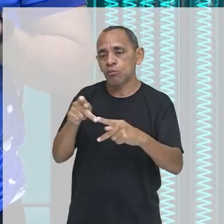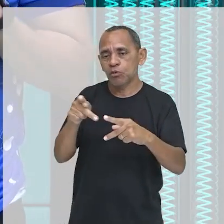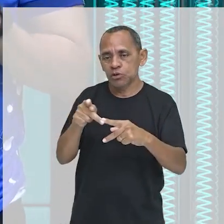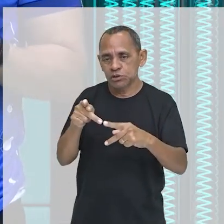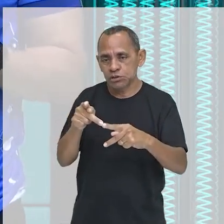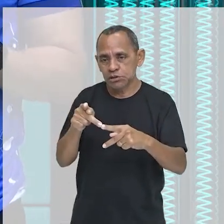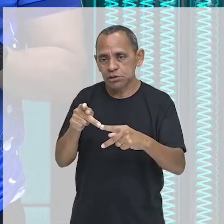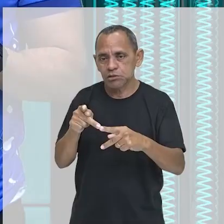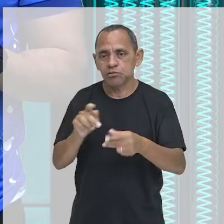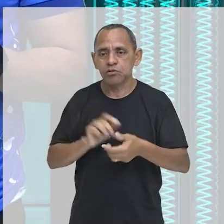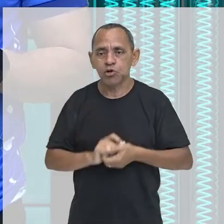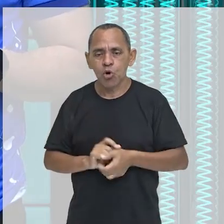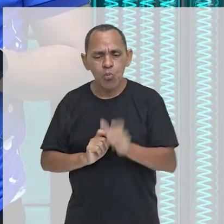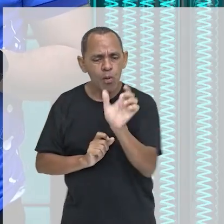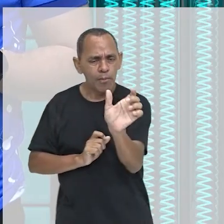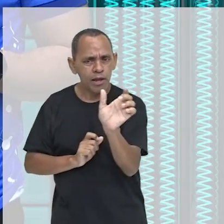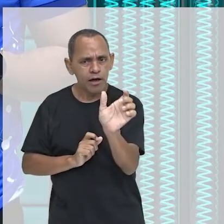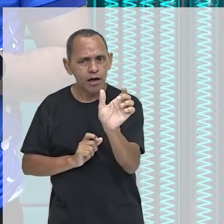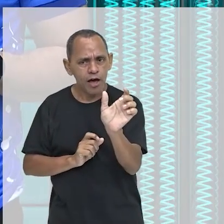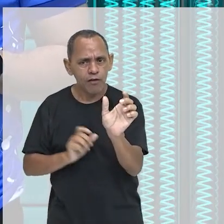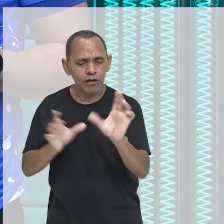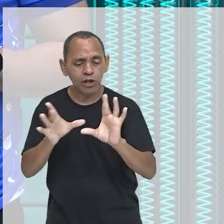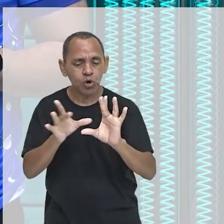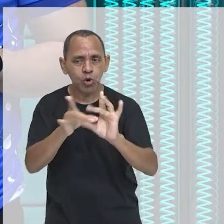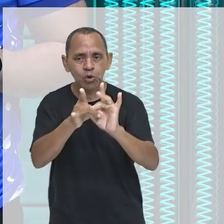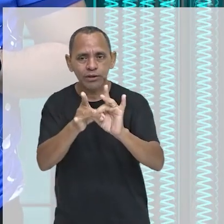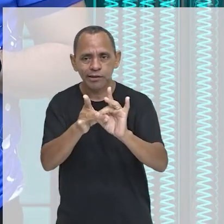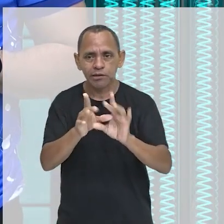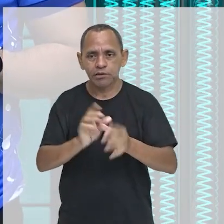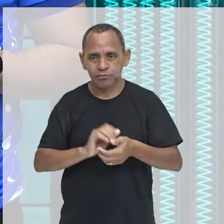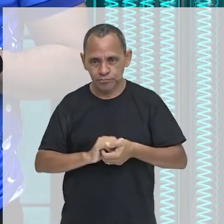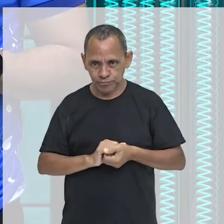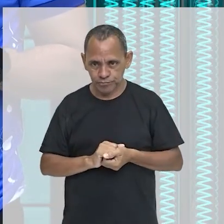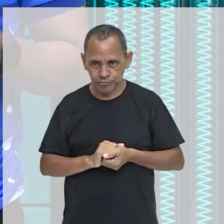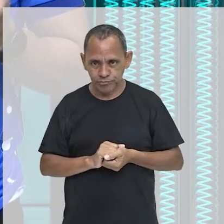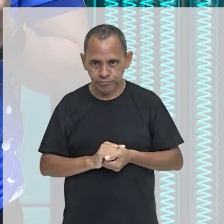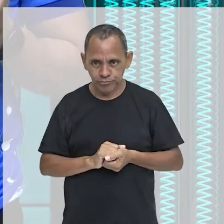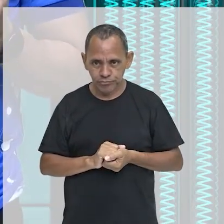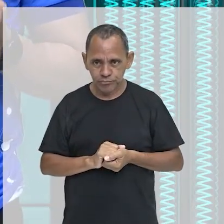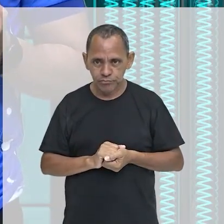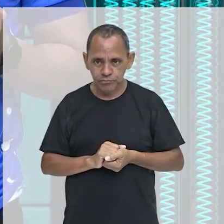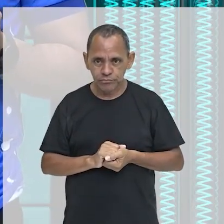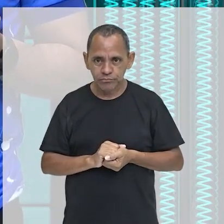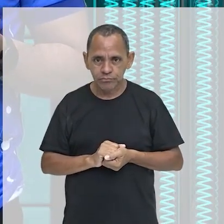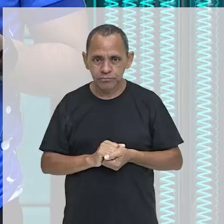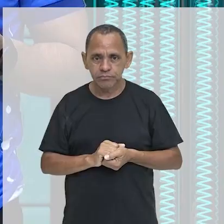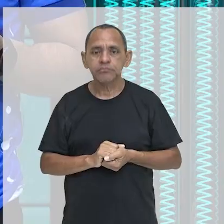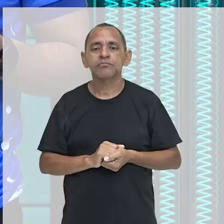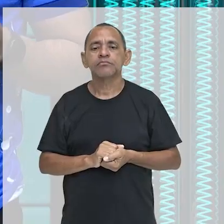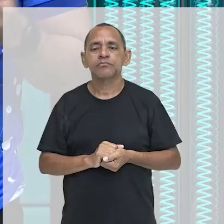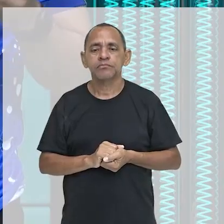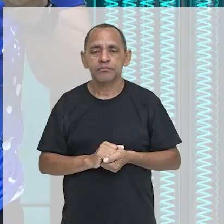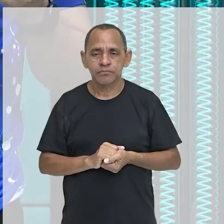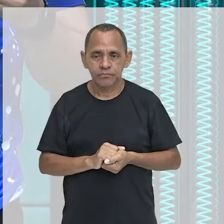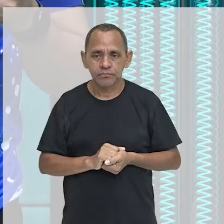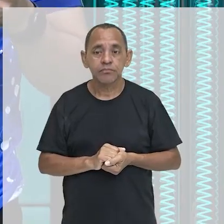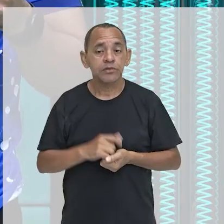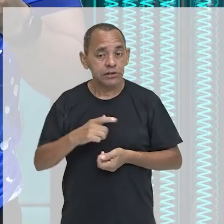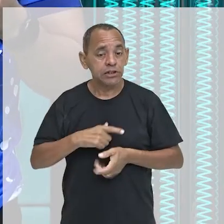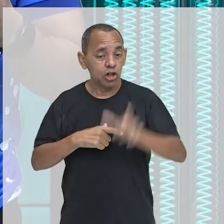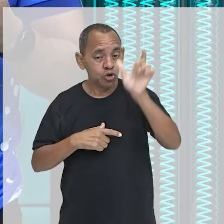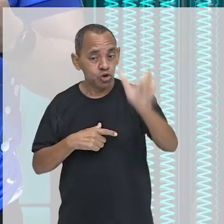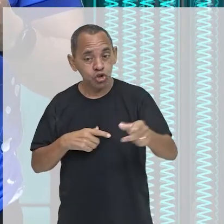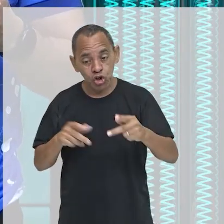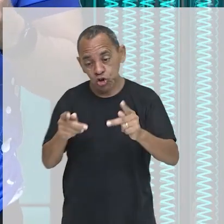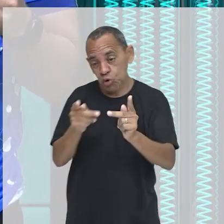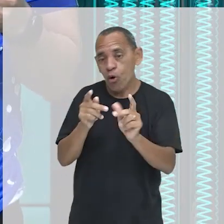tá? Olha só, duas orações com sentidos distintos, tá? Orações completas, que têm sujeito e predicado, mas que dentro